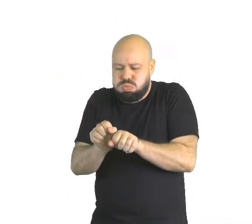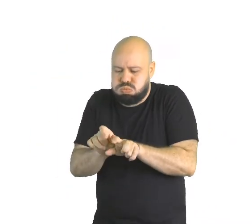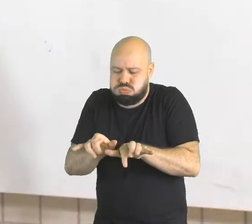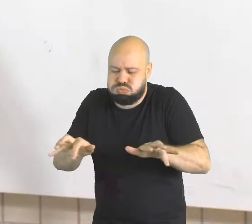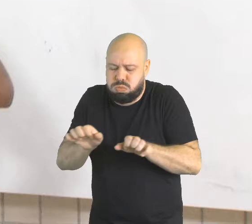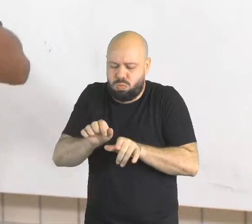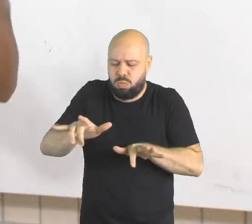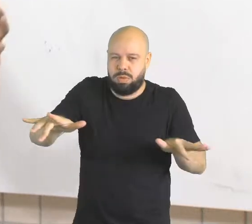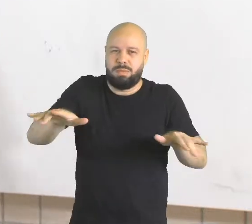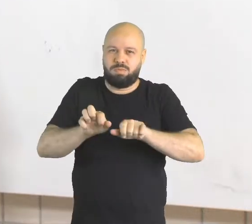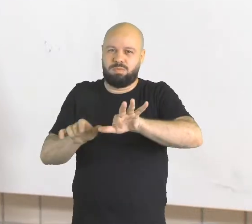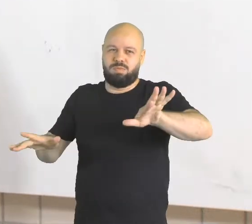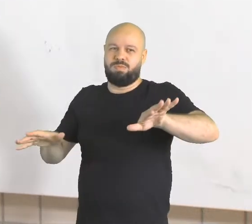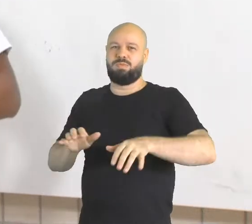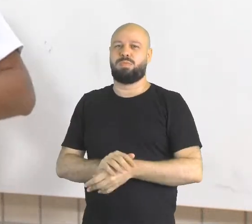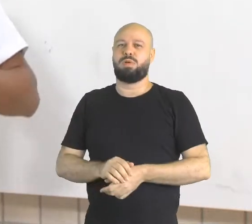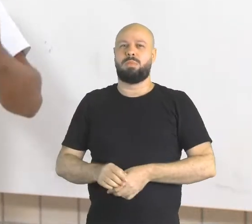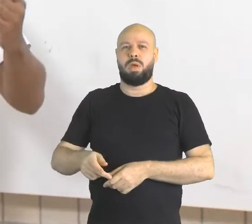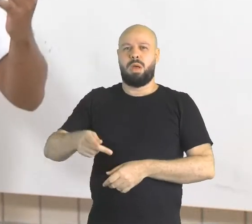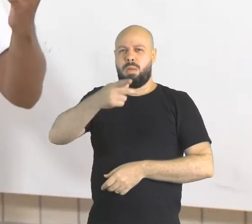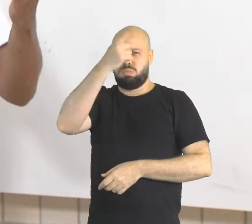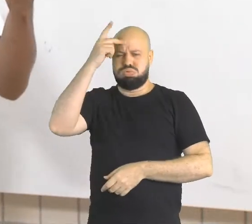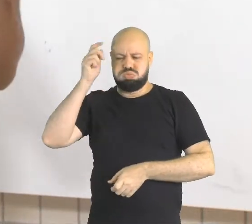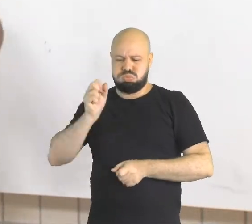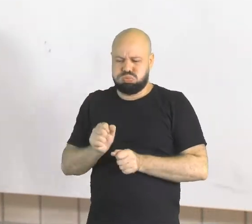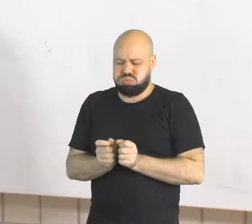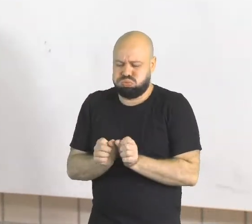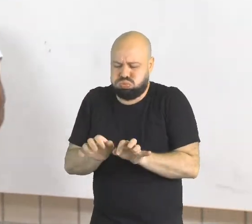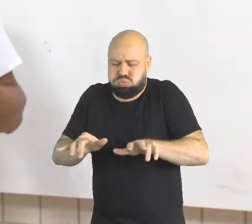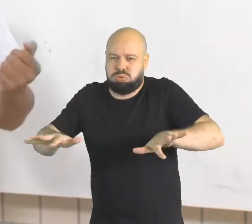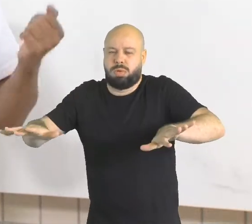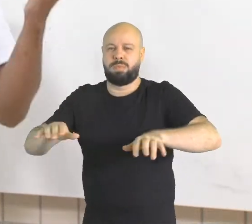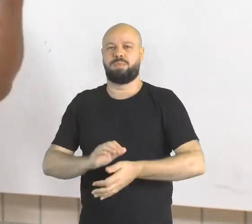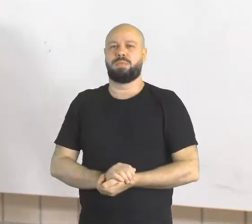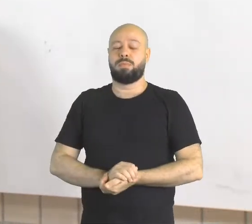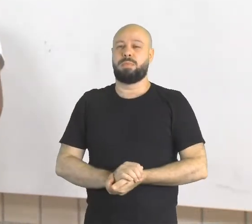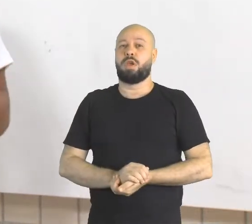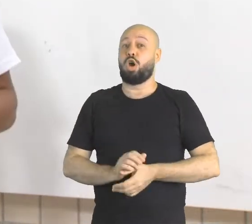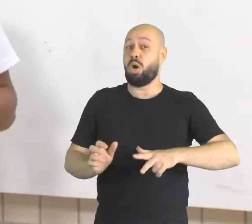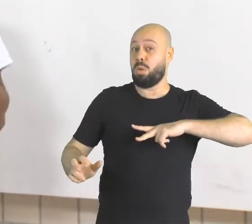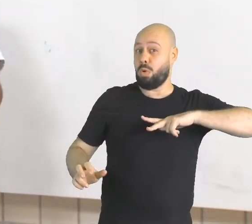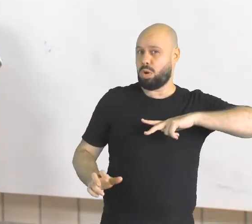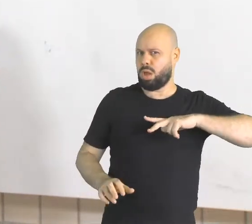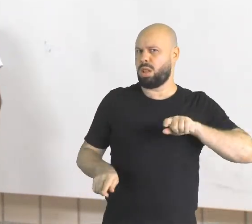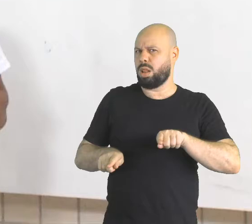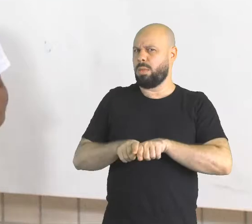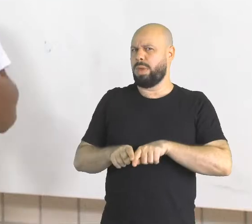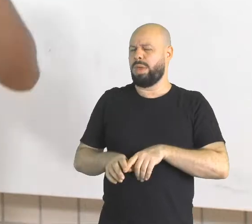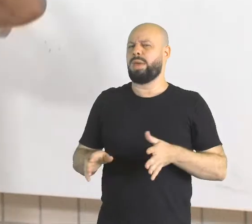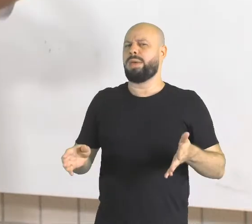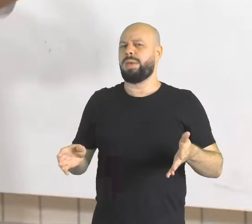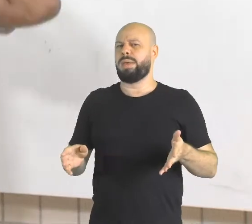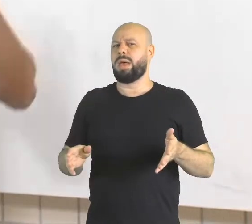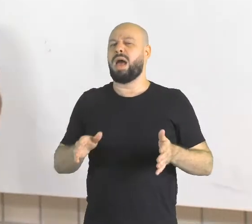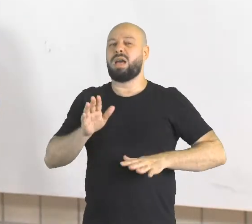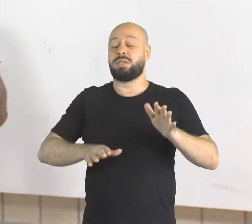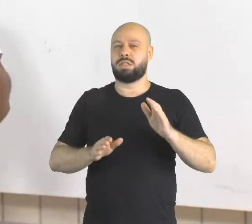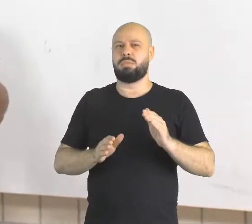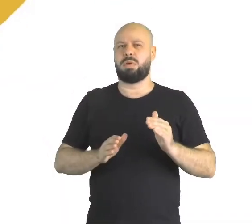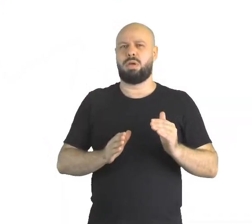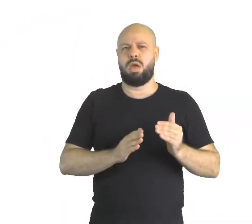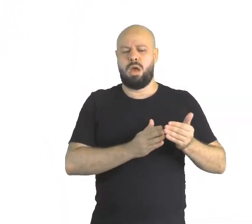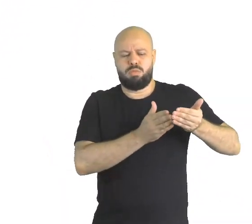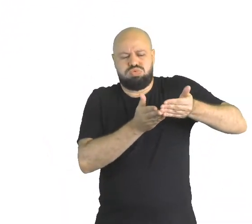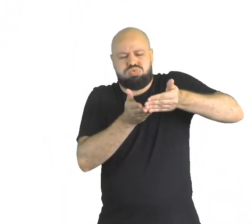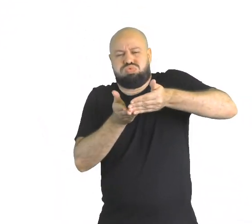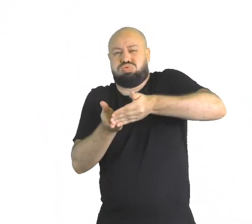capitania. Inclusive, os portugueses, né, os capitães donatários, eles traziam, né, mulheres